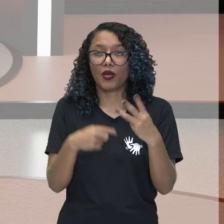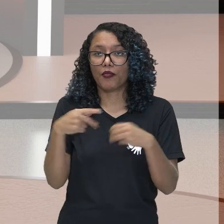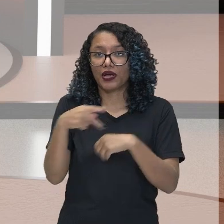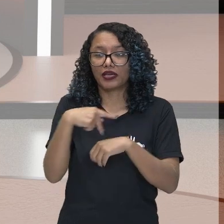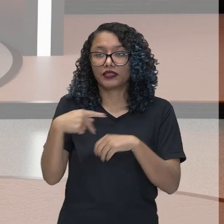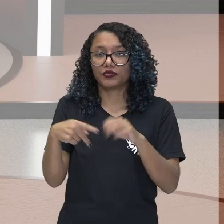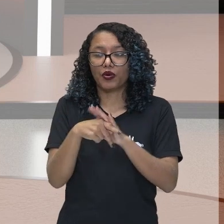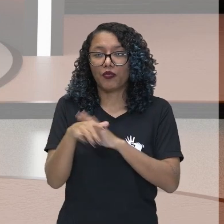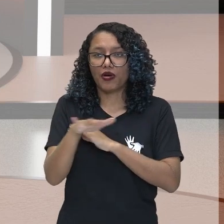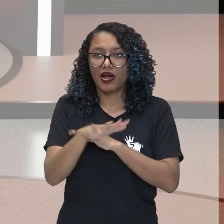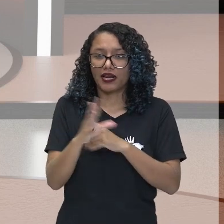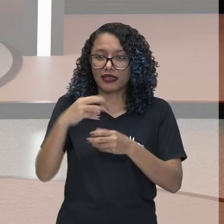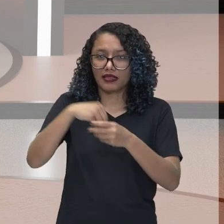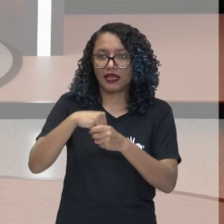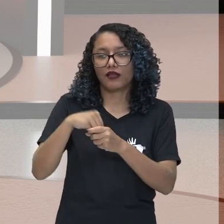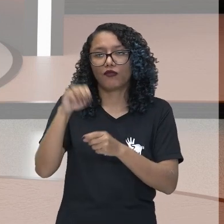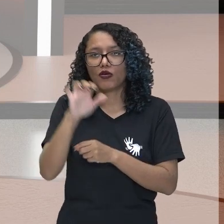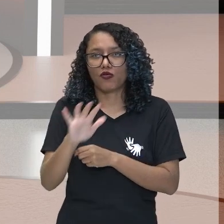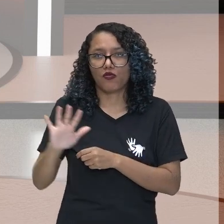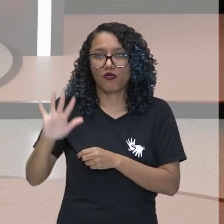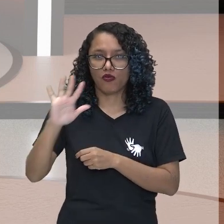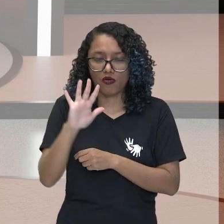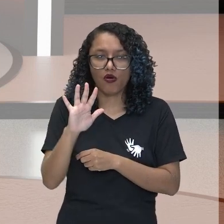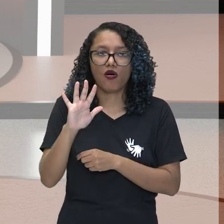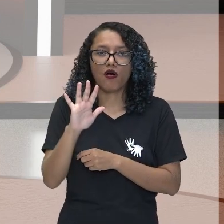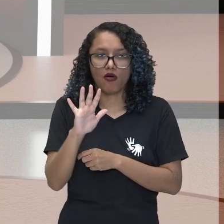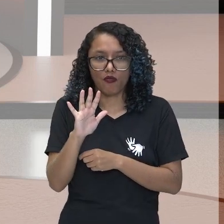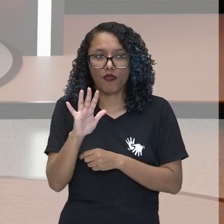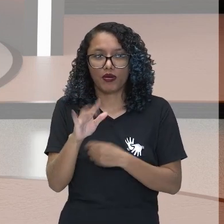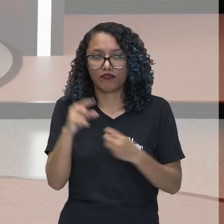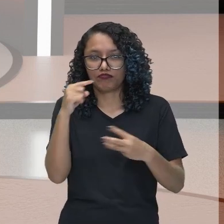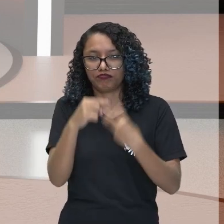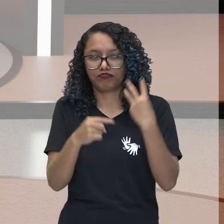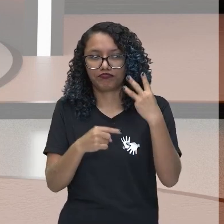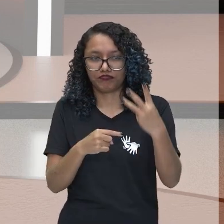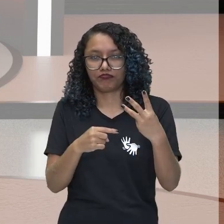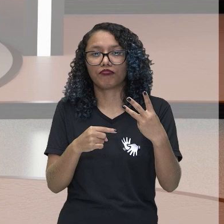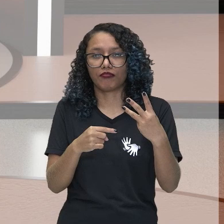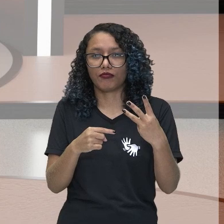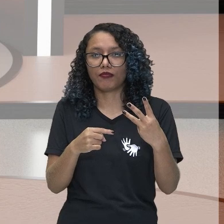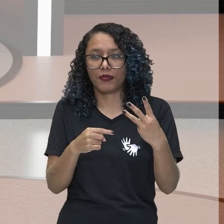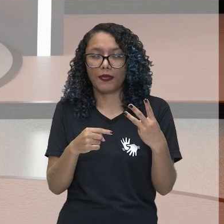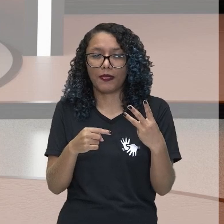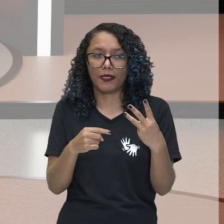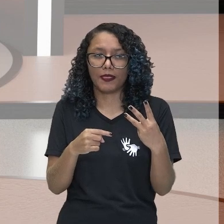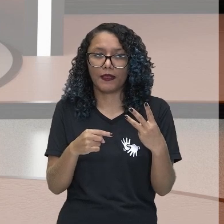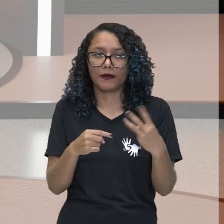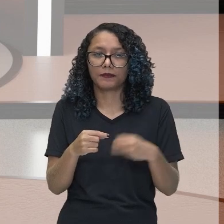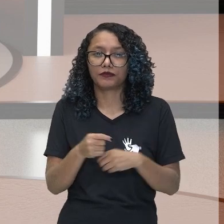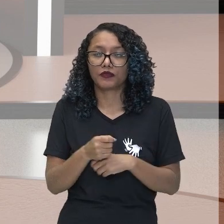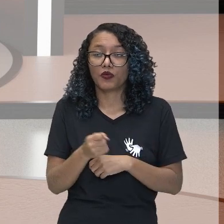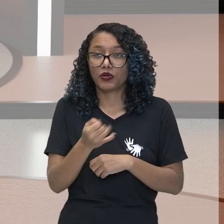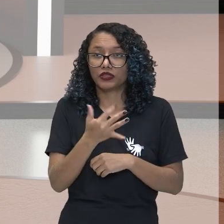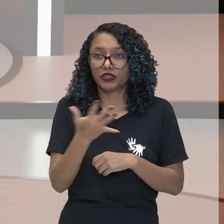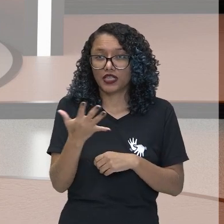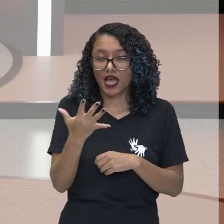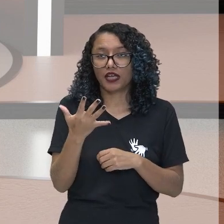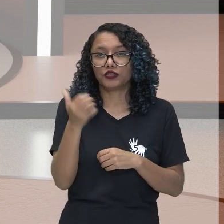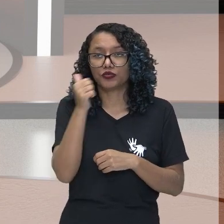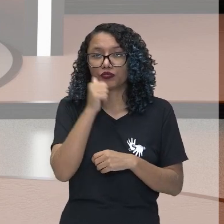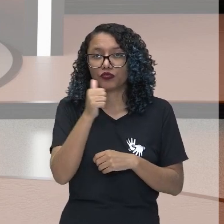da Europa, tá? Então, na França, Itália e Alemanha, a quantidade de mulheres tendo filho